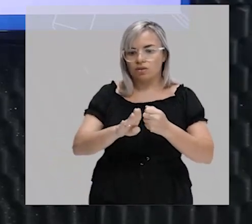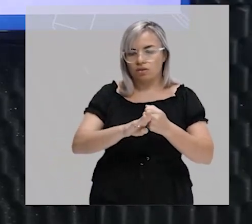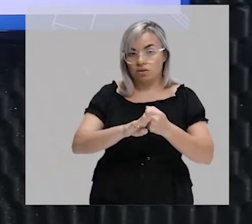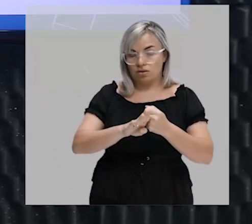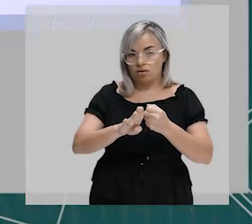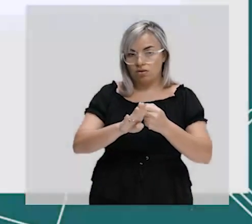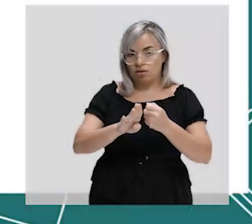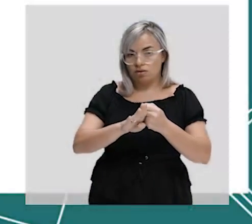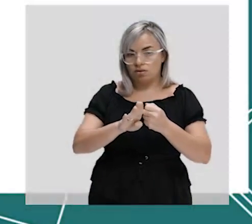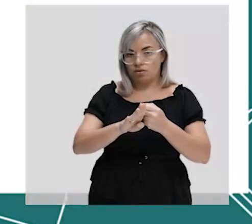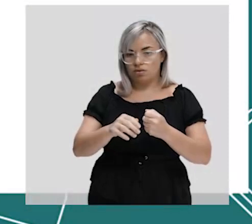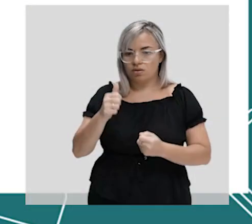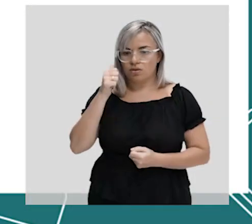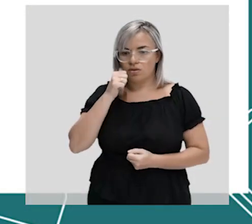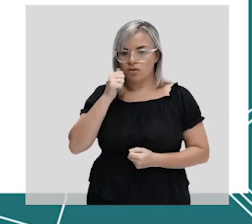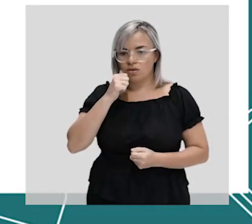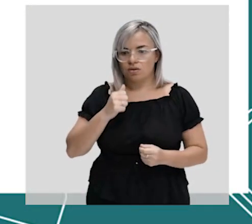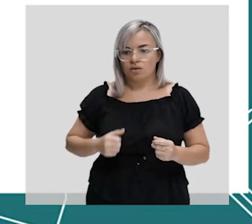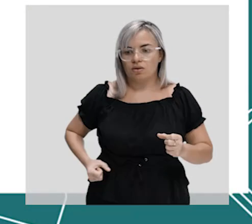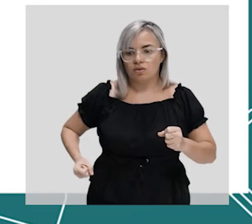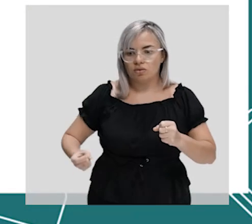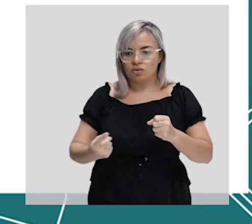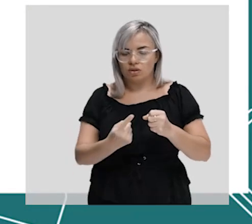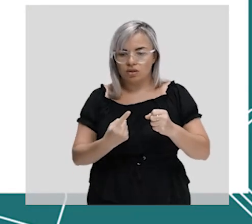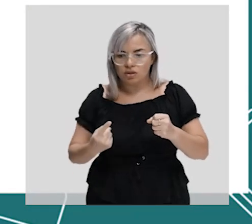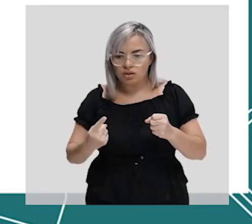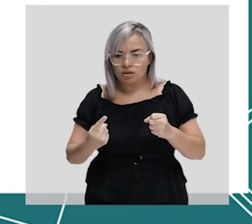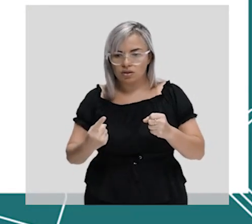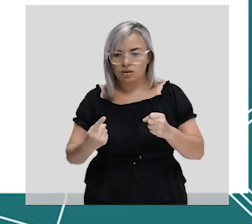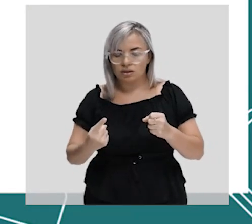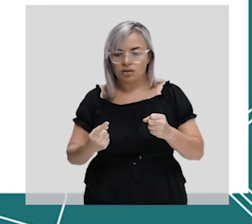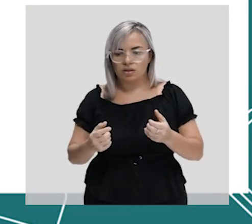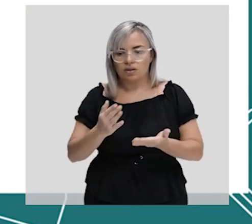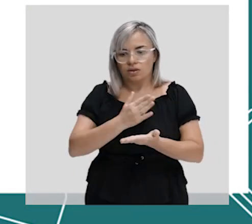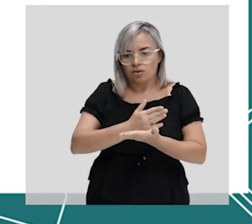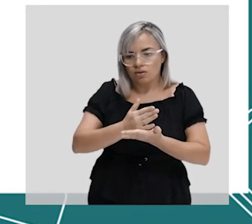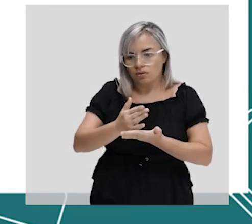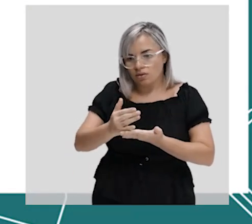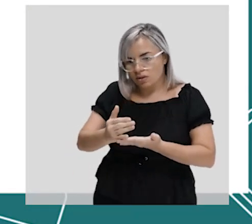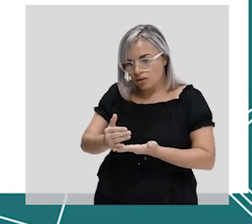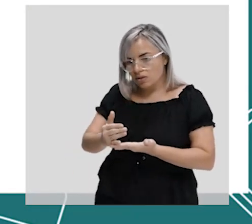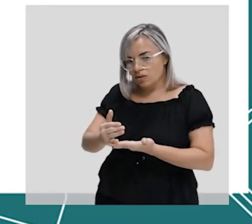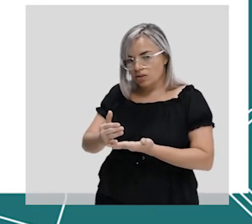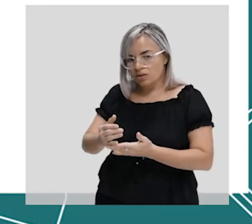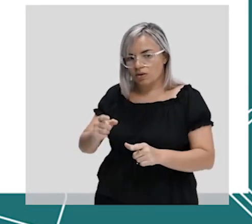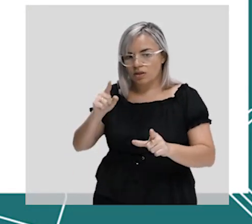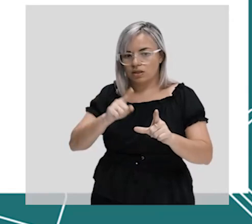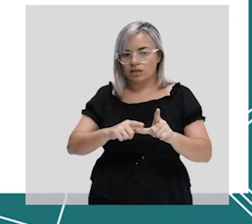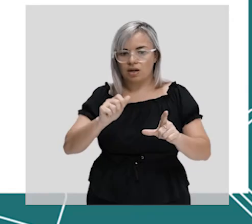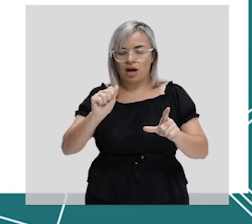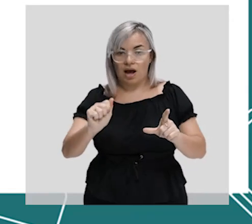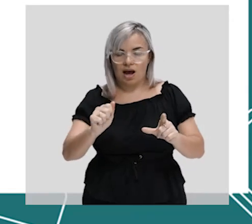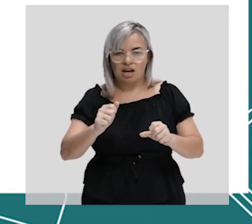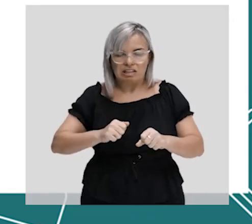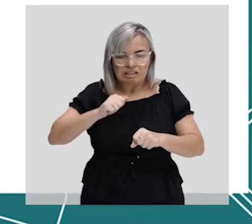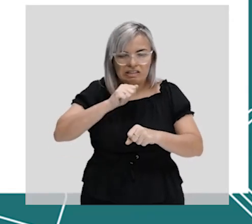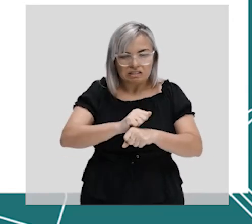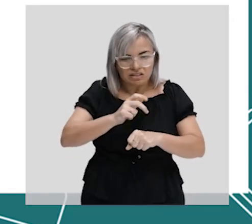por A, o atônico ou H, seguido de atônico, deve